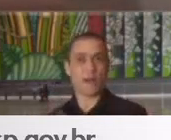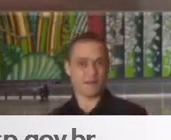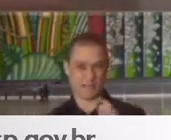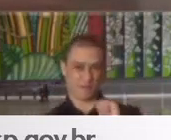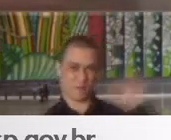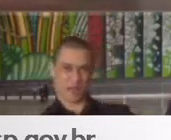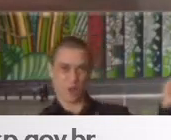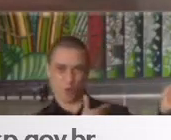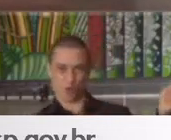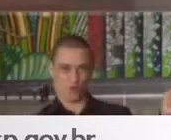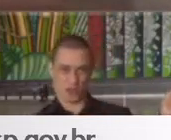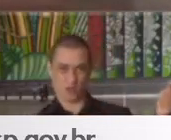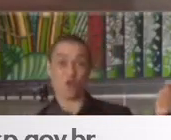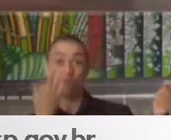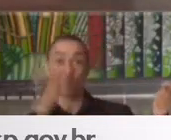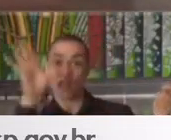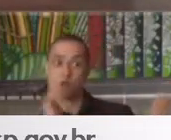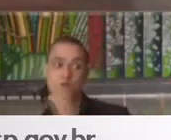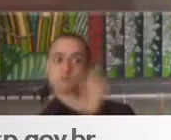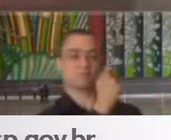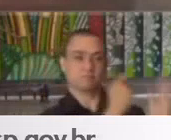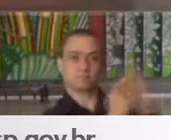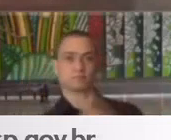ao Tesouro.